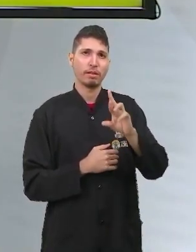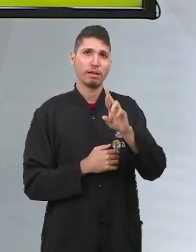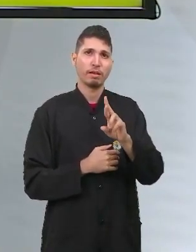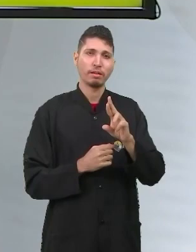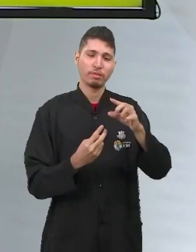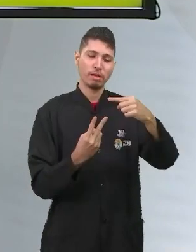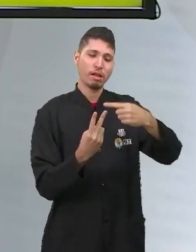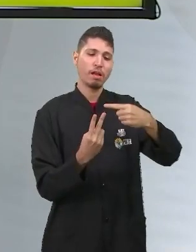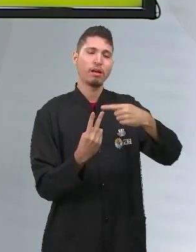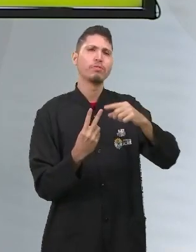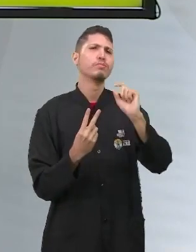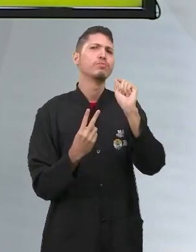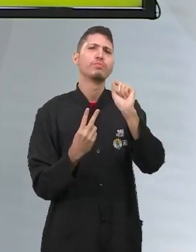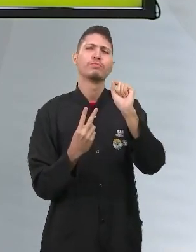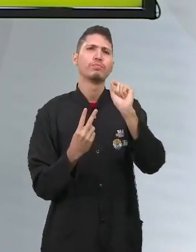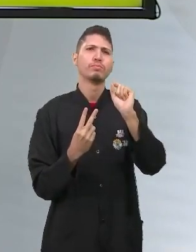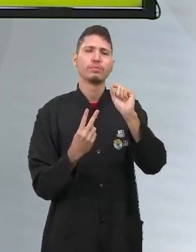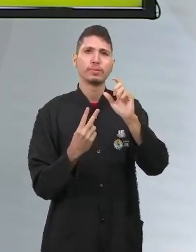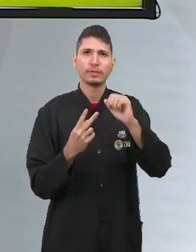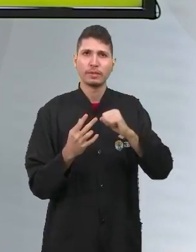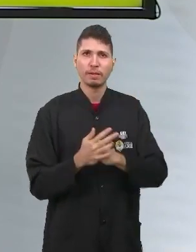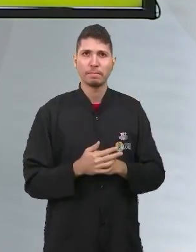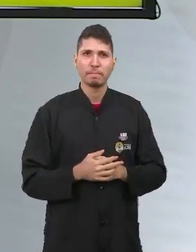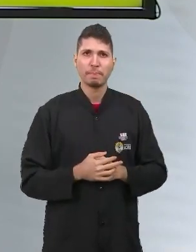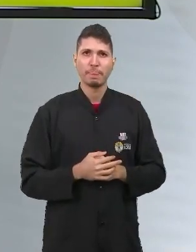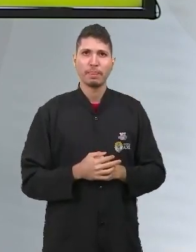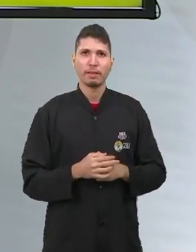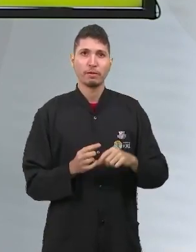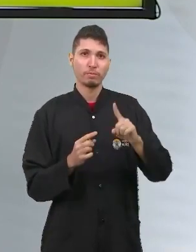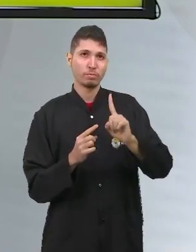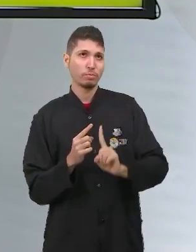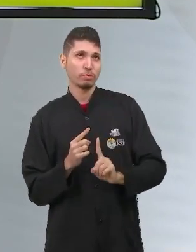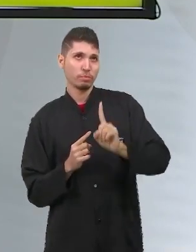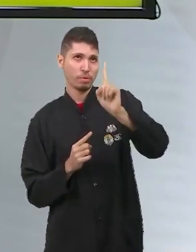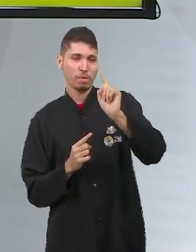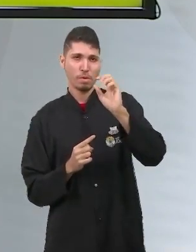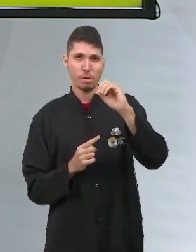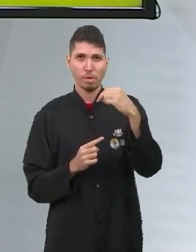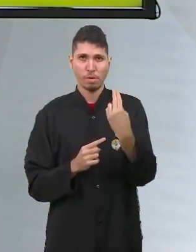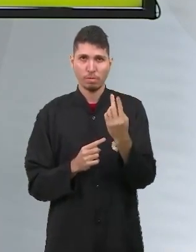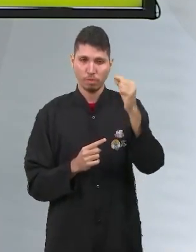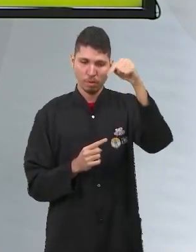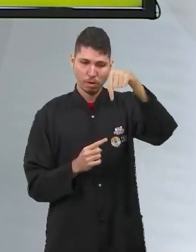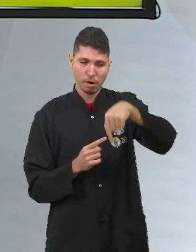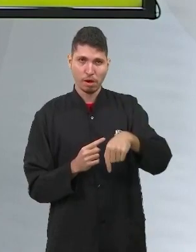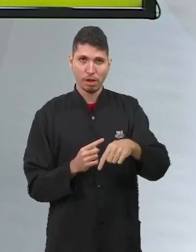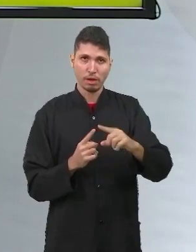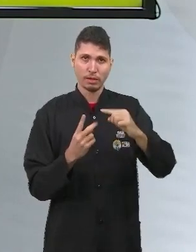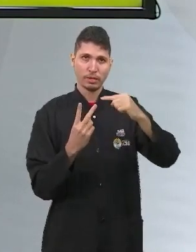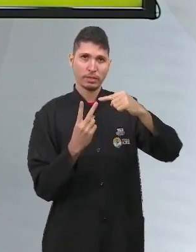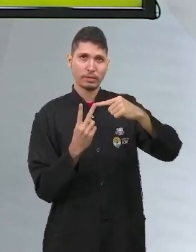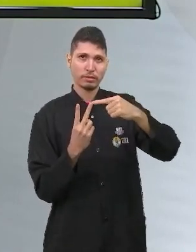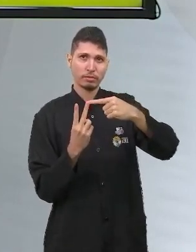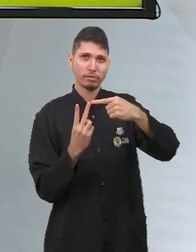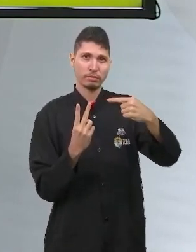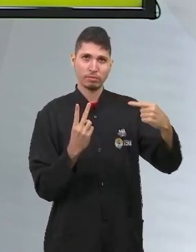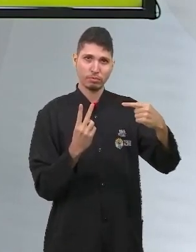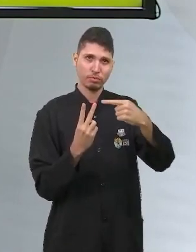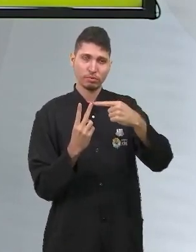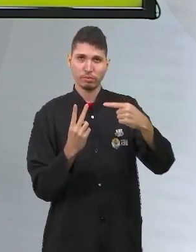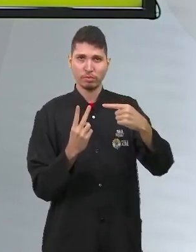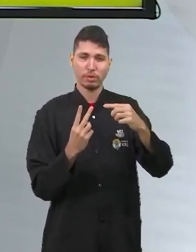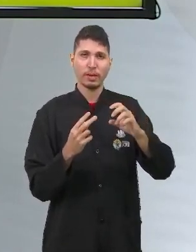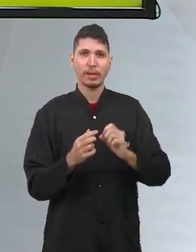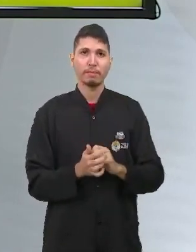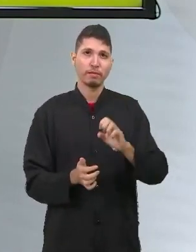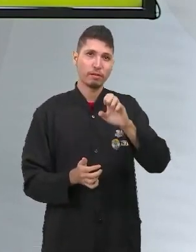que são raízes? Você tem a ideia da parábola voltada para cima ou para baixo. A ideia da raiz é sempre o ponto que intercepta o eixo x, tá